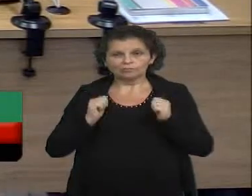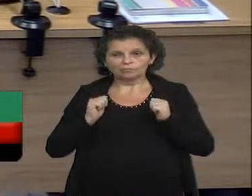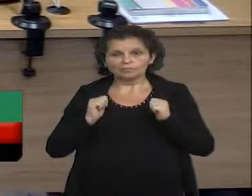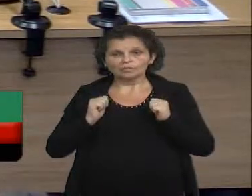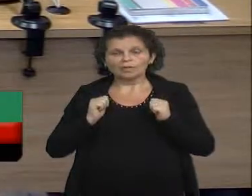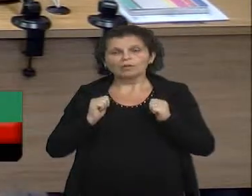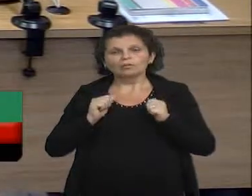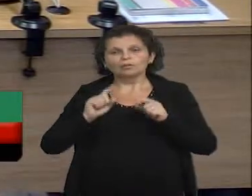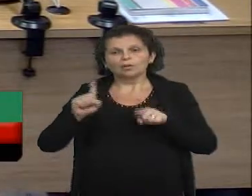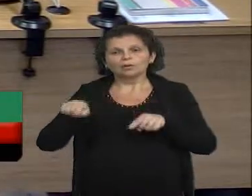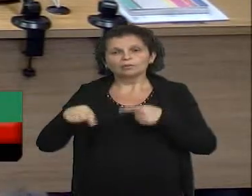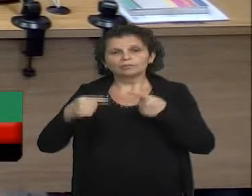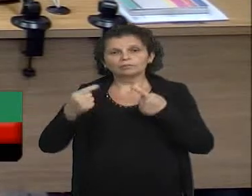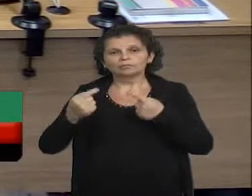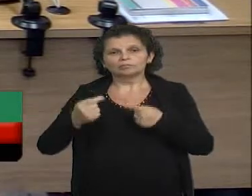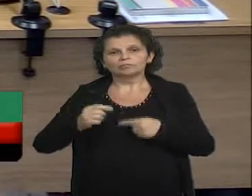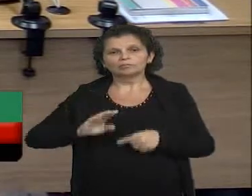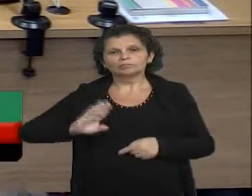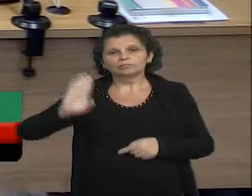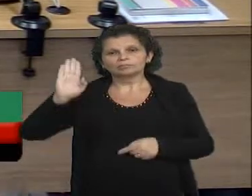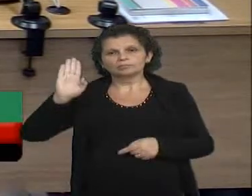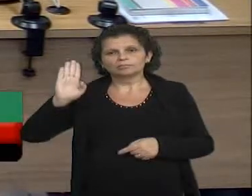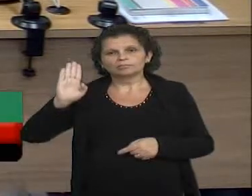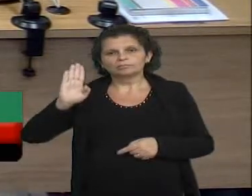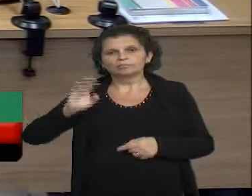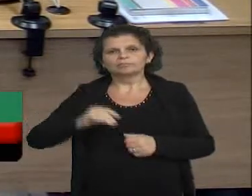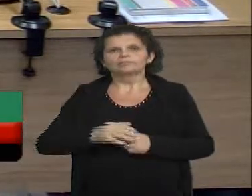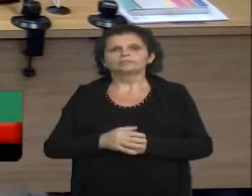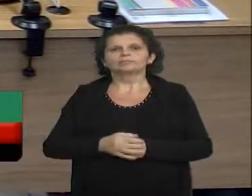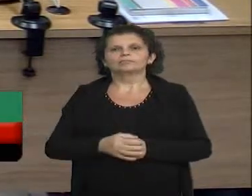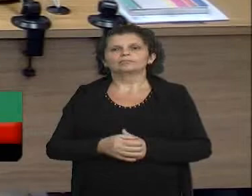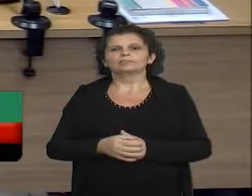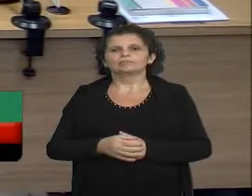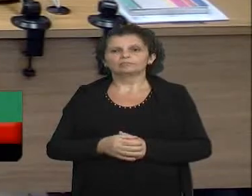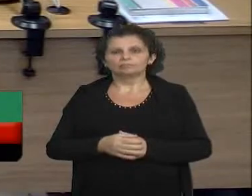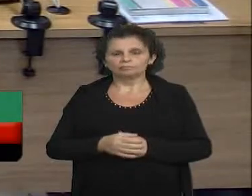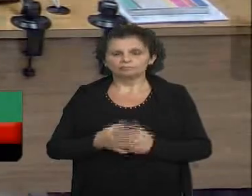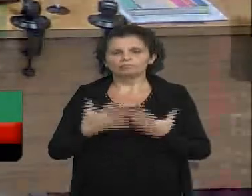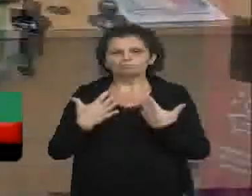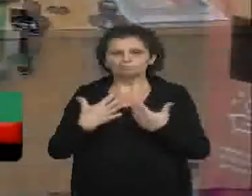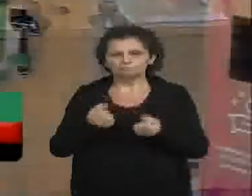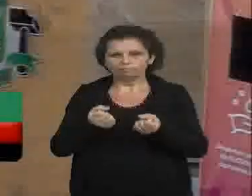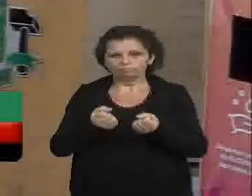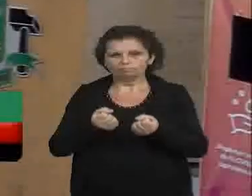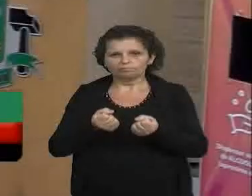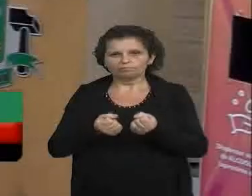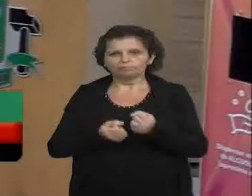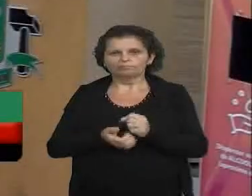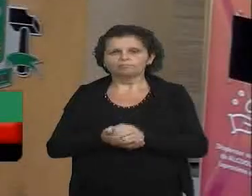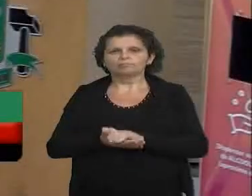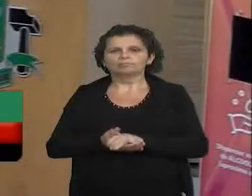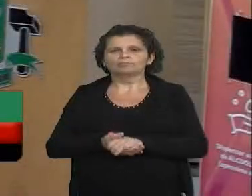estão. Os contrários, se manifestem. Está aprovado.